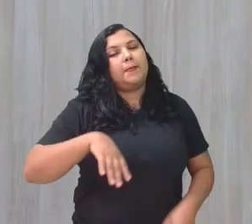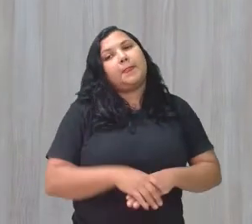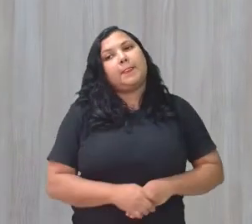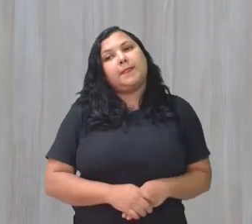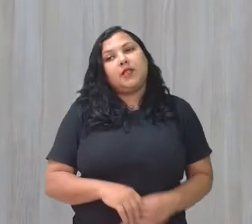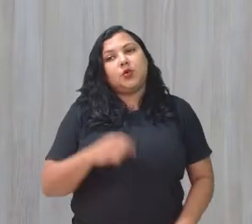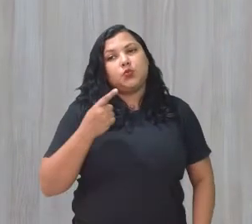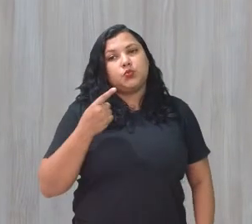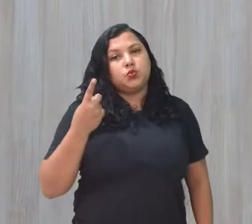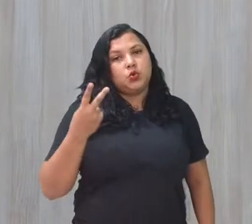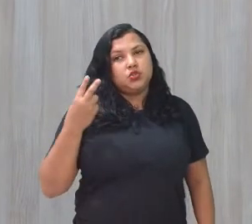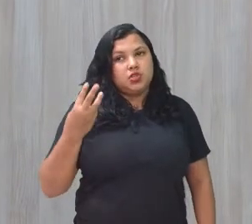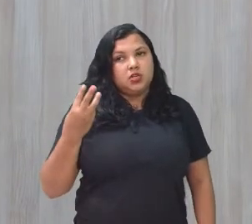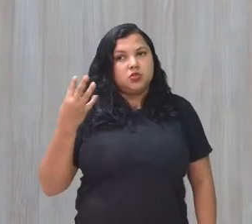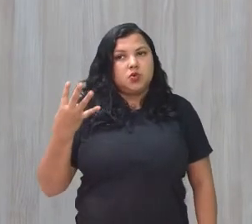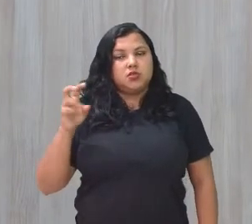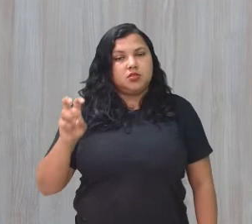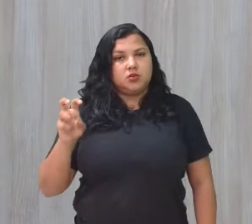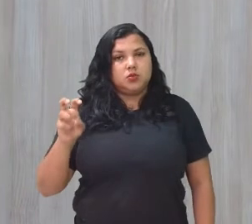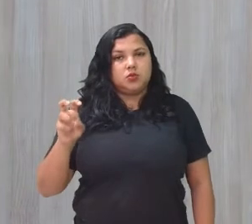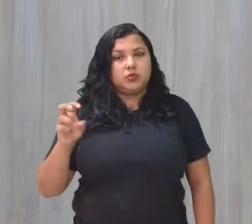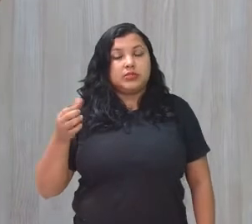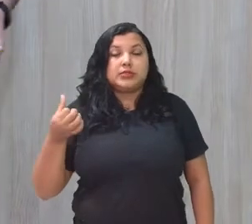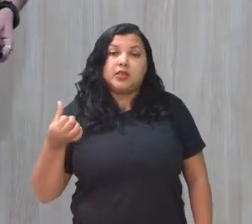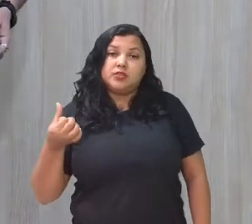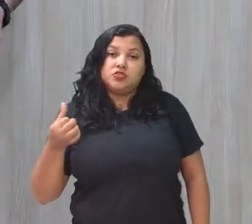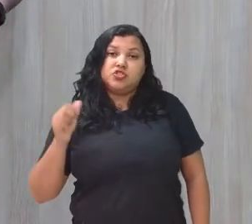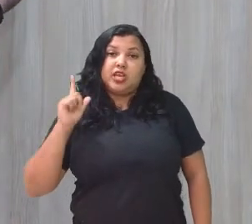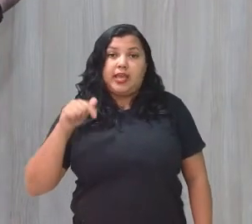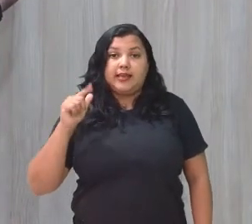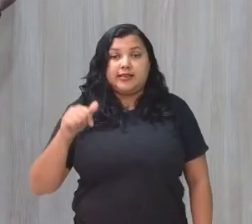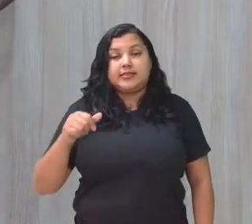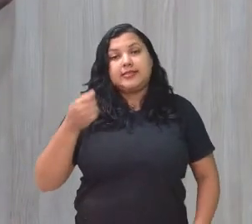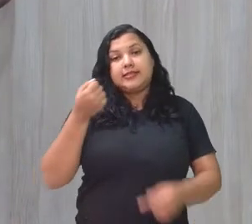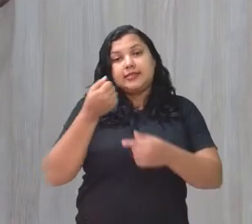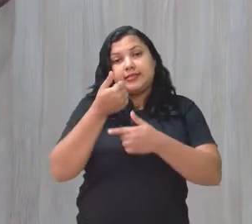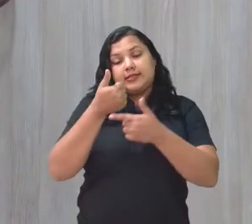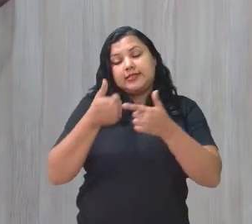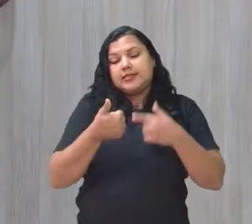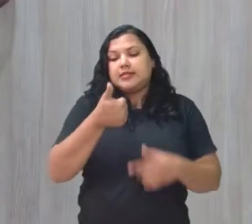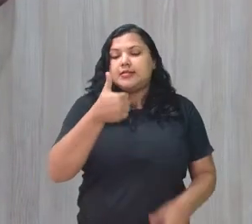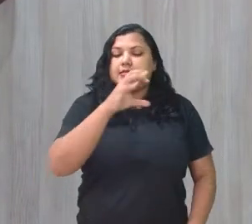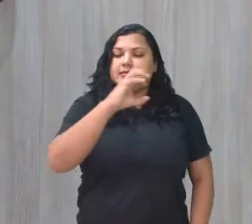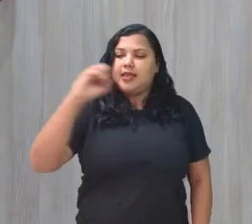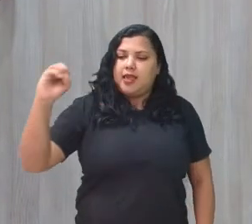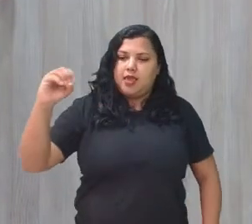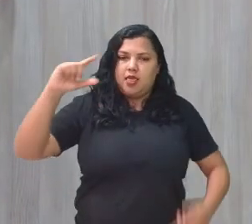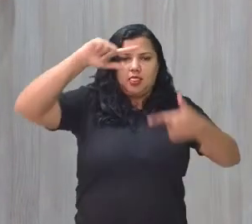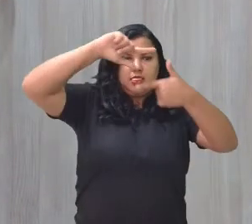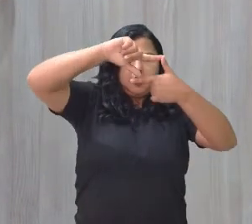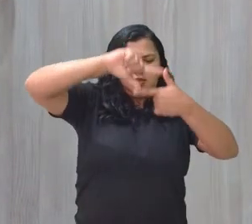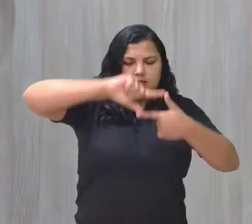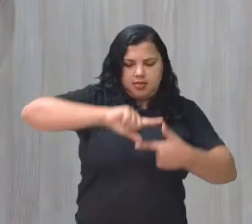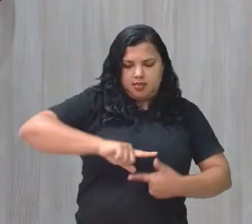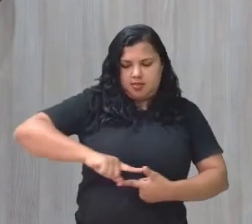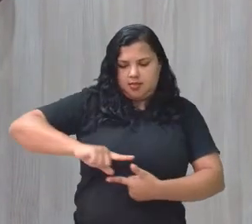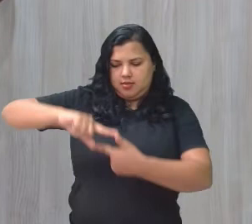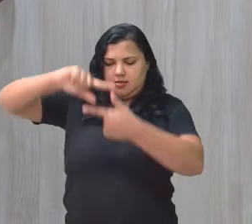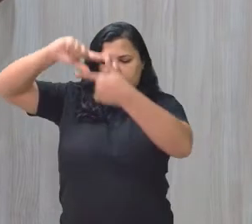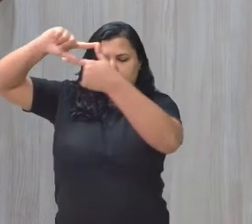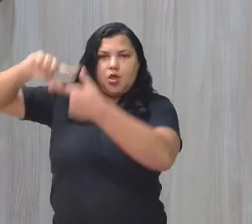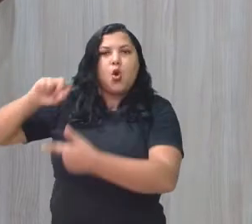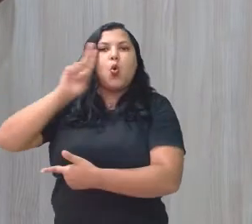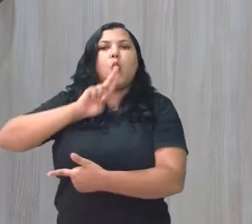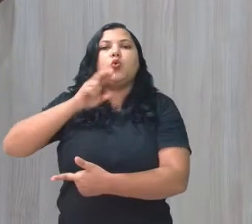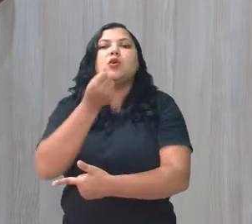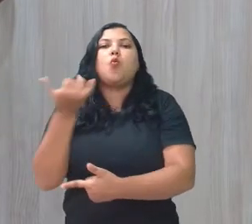1, 2, 3, 4, 5, 6. Significa que são 6 partes de 100, tá bom? Então,